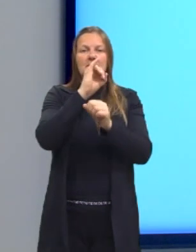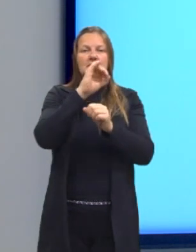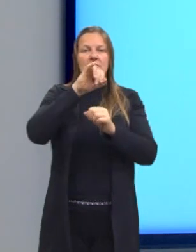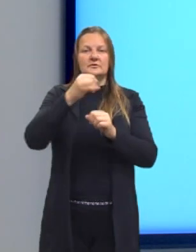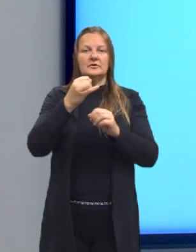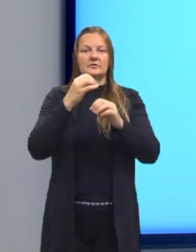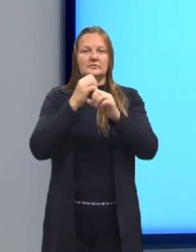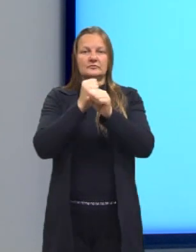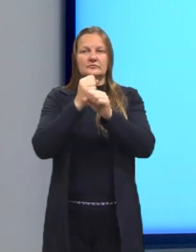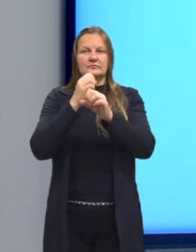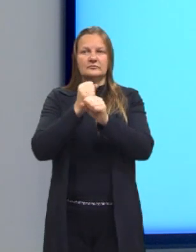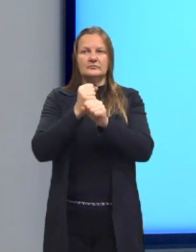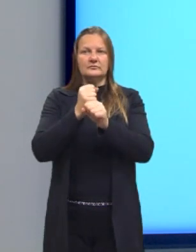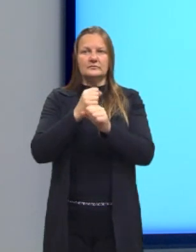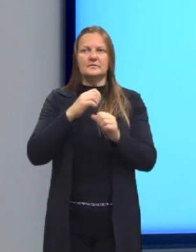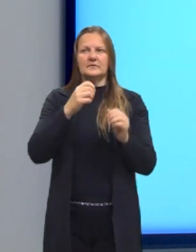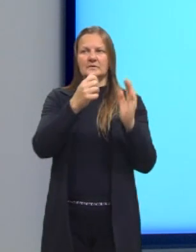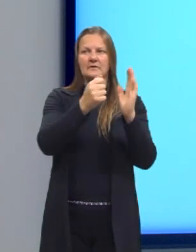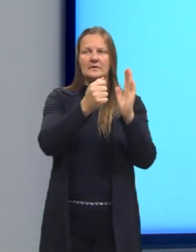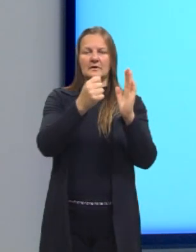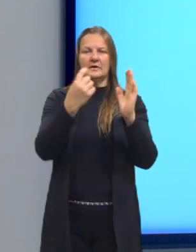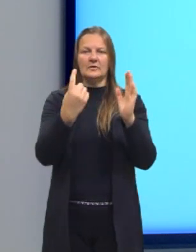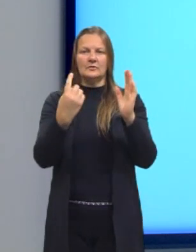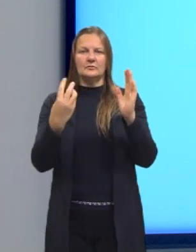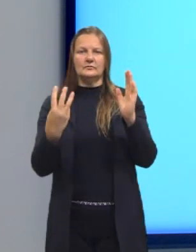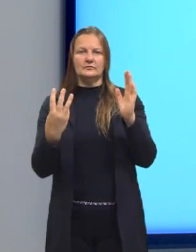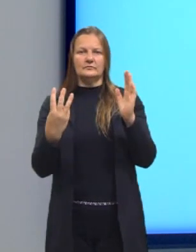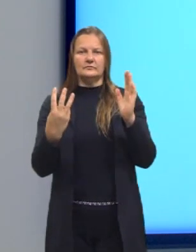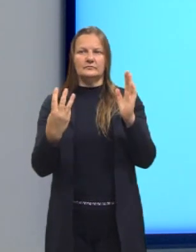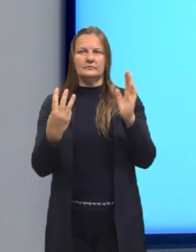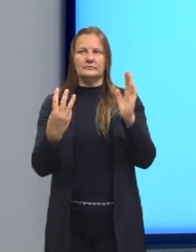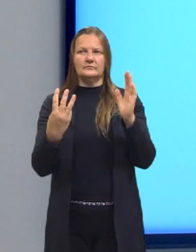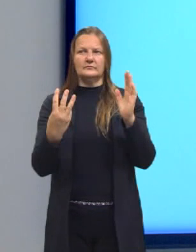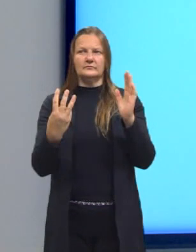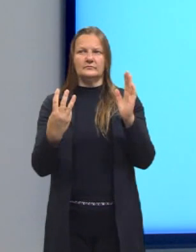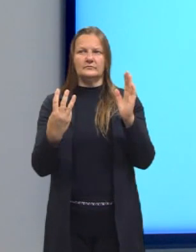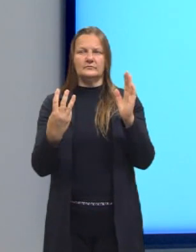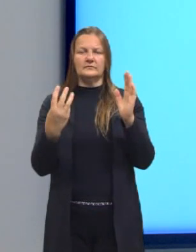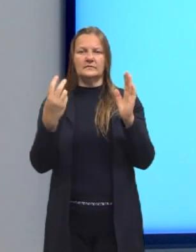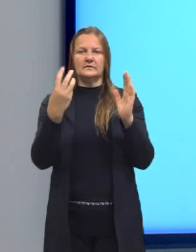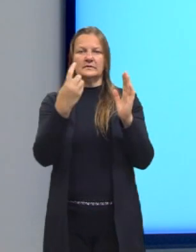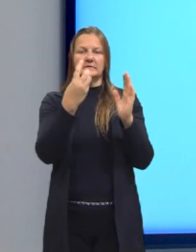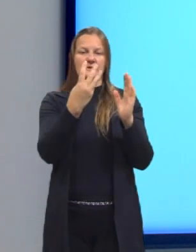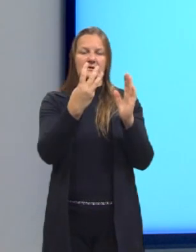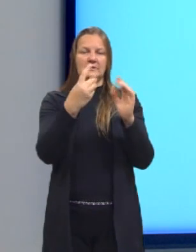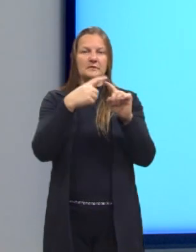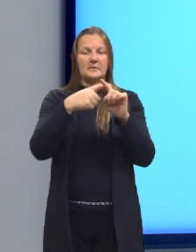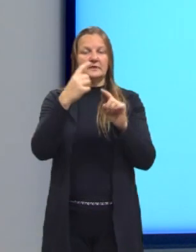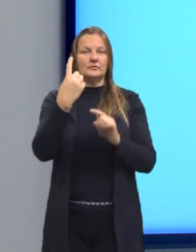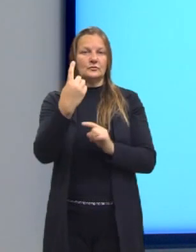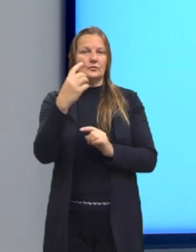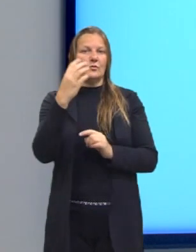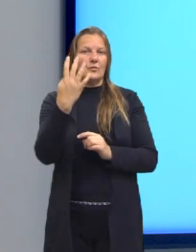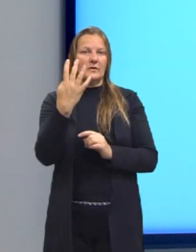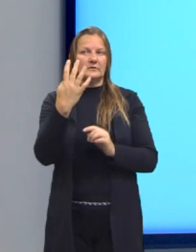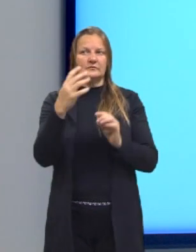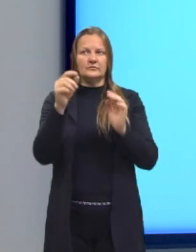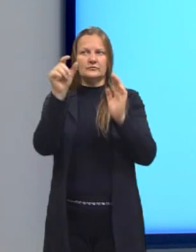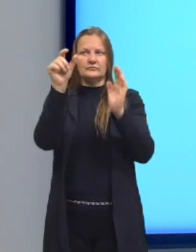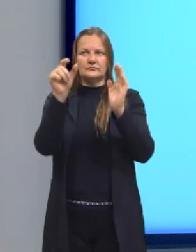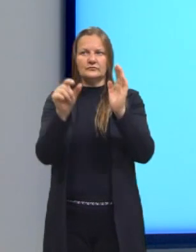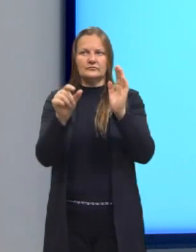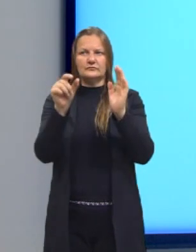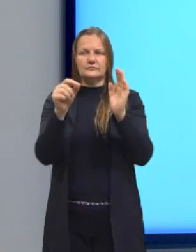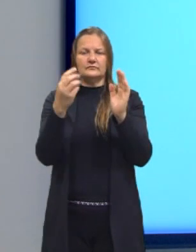por exemplo no elemento a13 1 + 3 = 4 bom a ordem da nossa